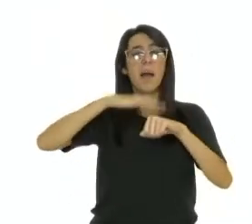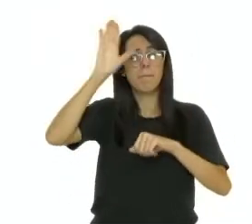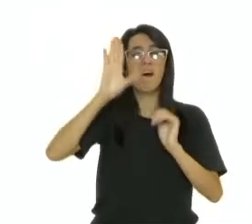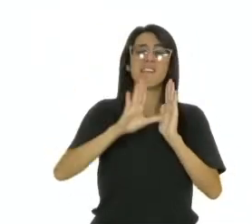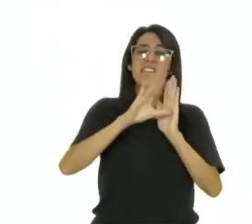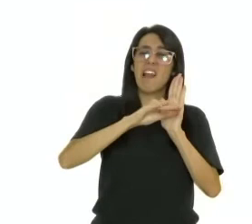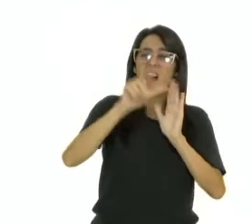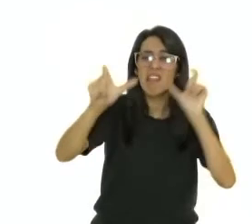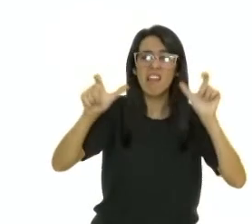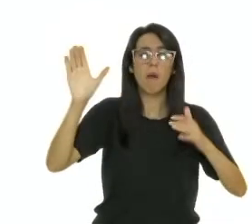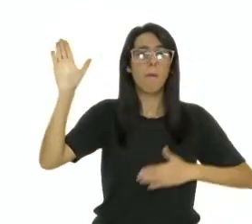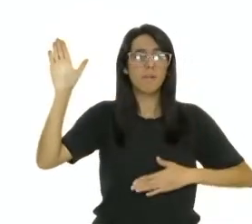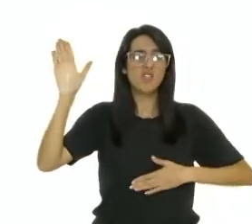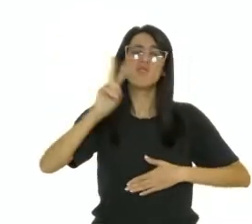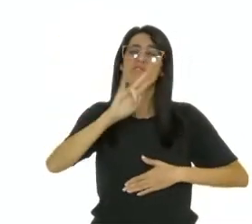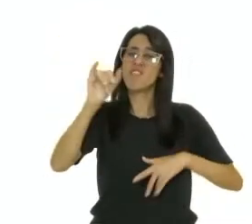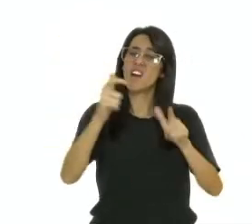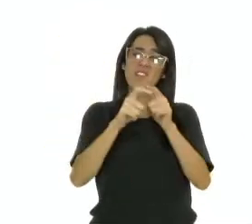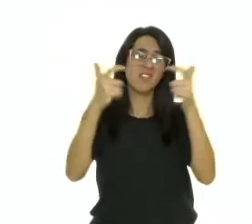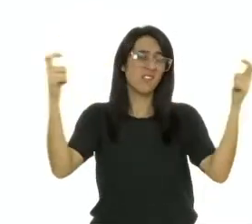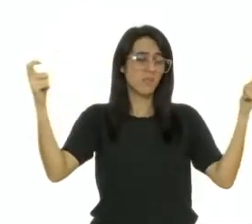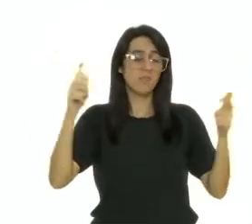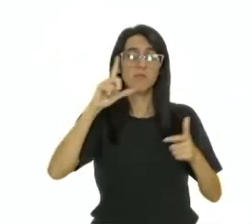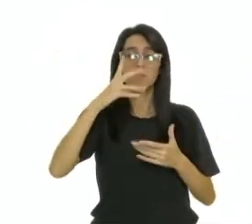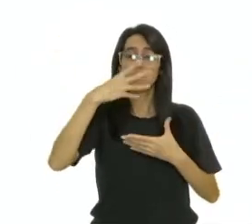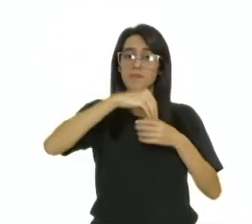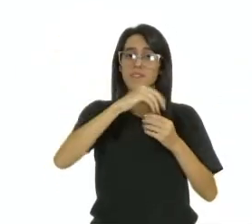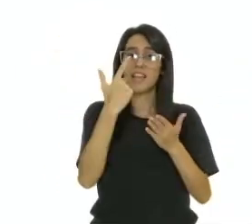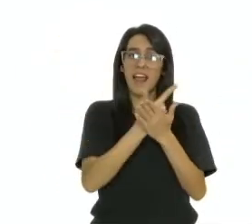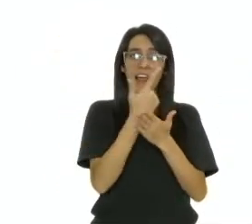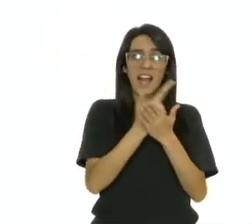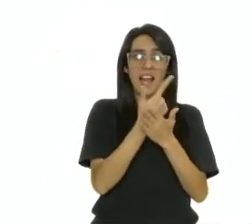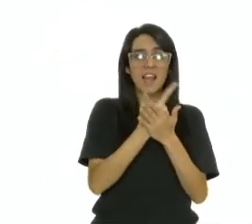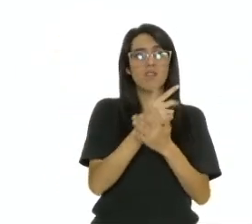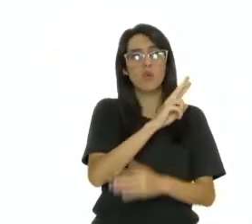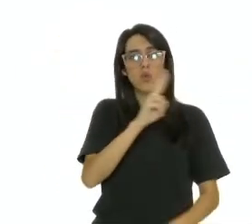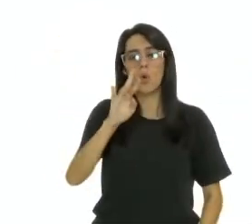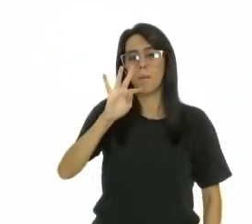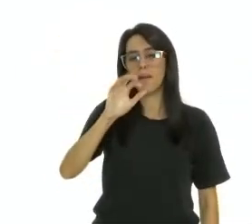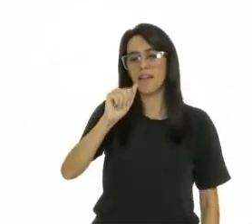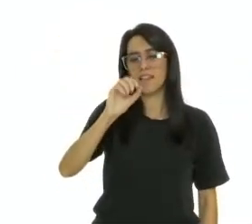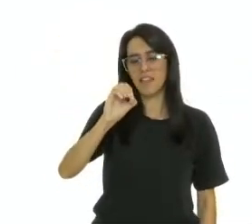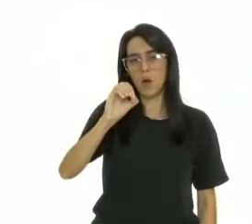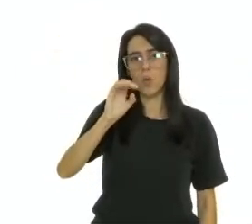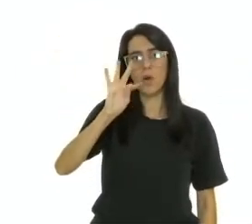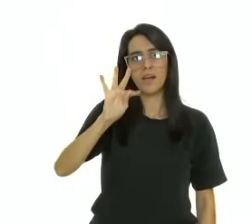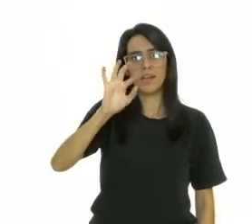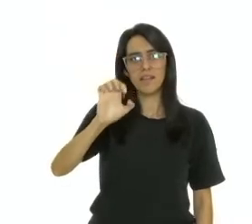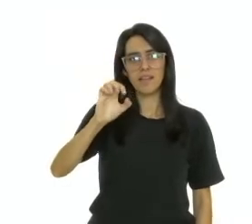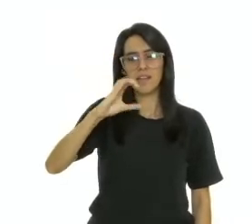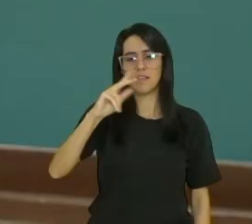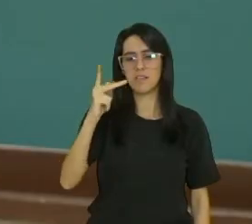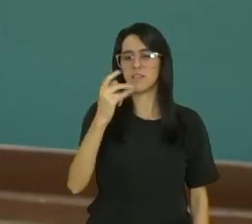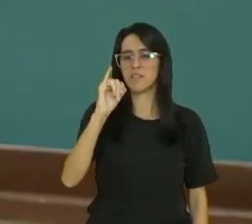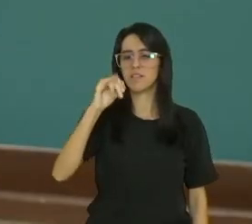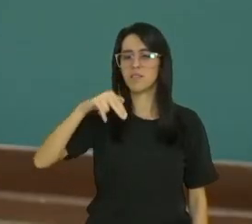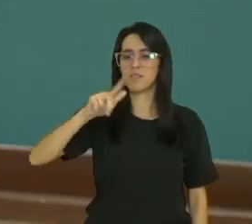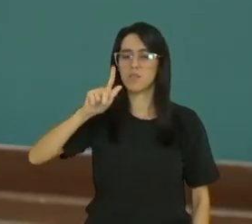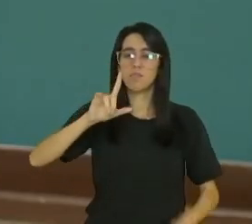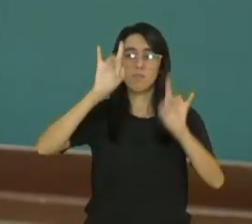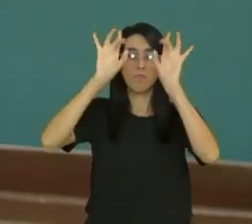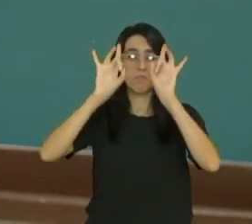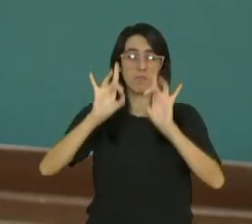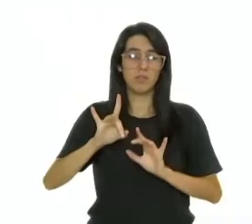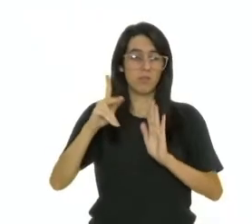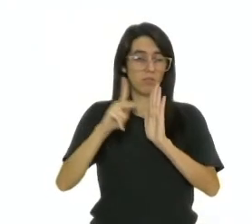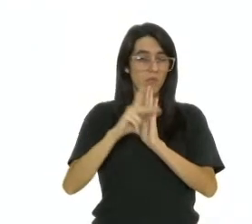bandidos, enfim. Isso tudo está escrito num livro chamado Tao Te Ching, que é o livro sagrado do